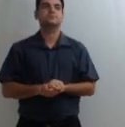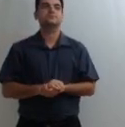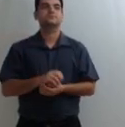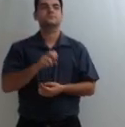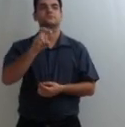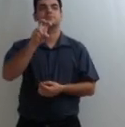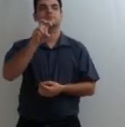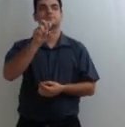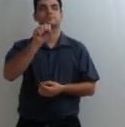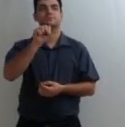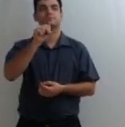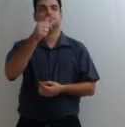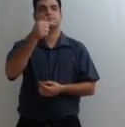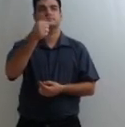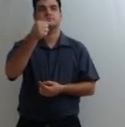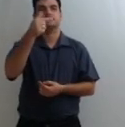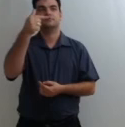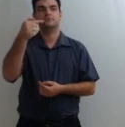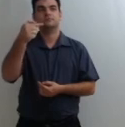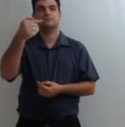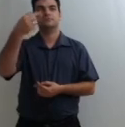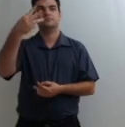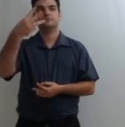sustentação oral.